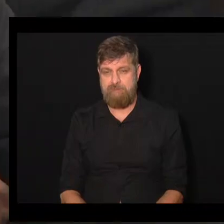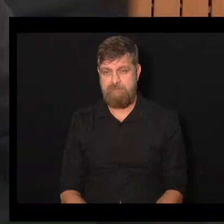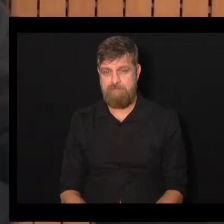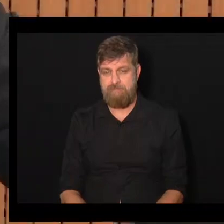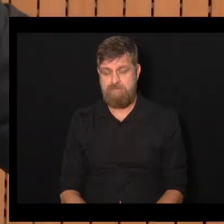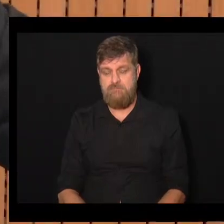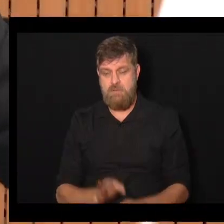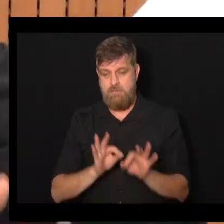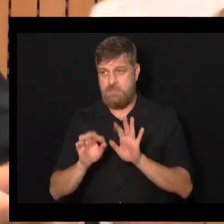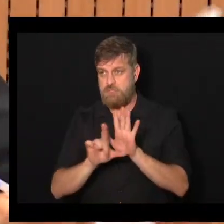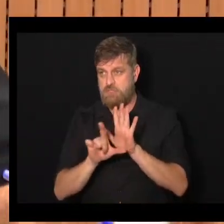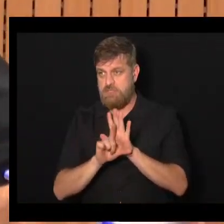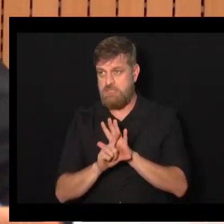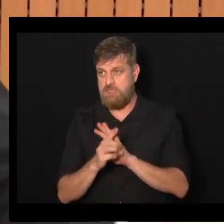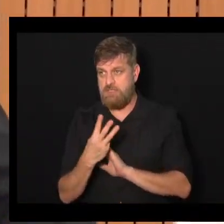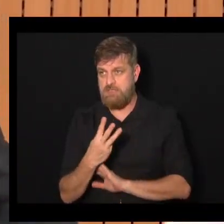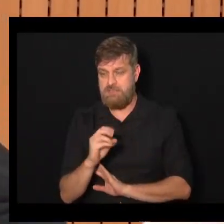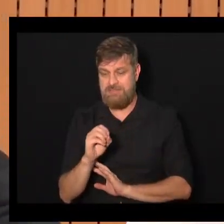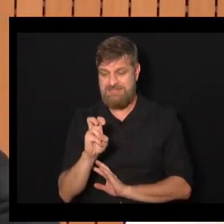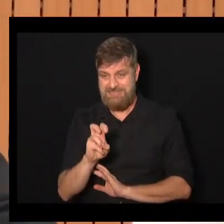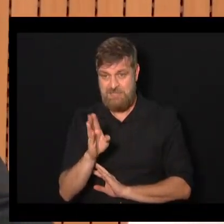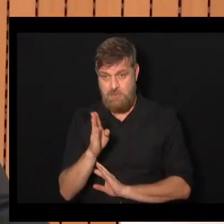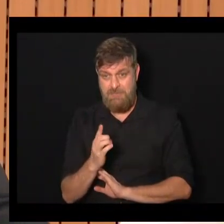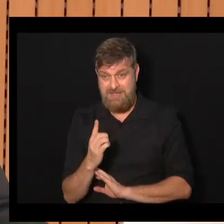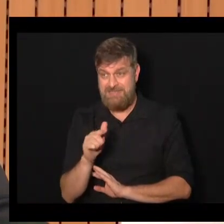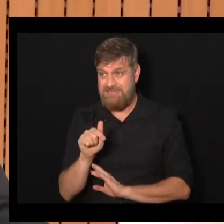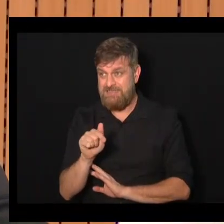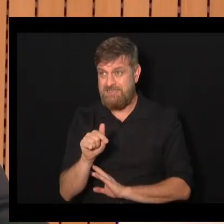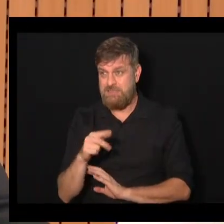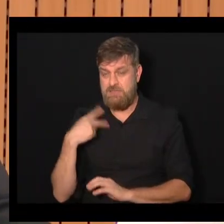Segunda discussão e votação do projeto de lei 305-17.